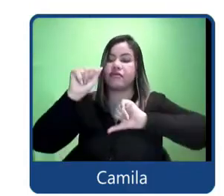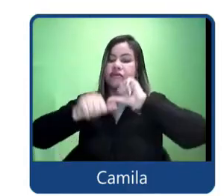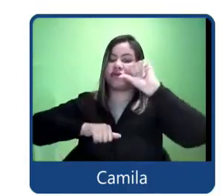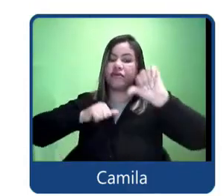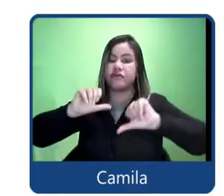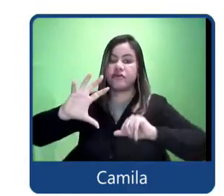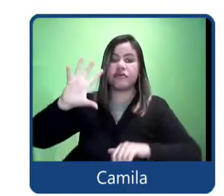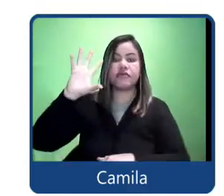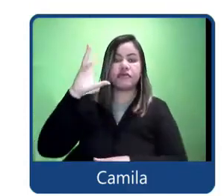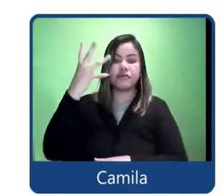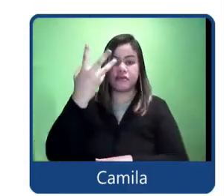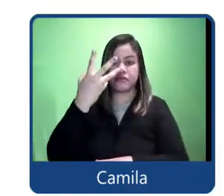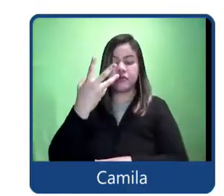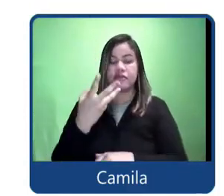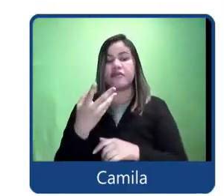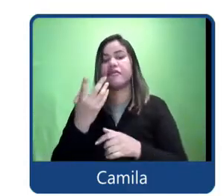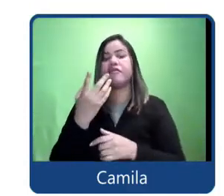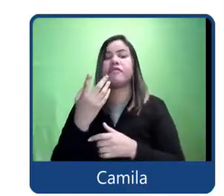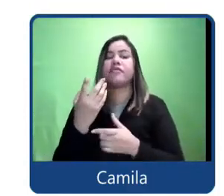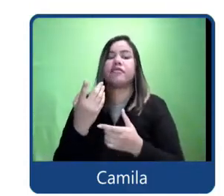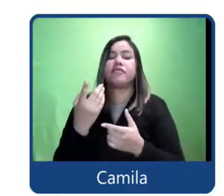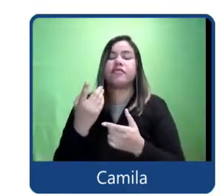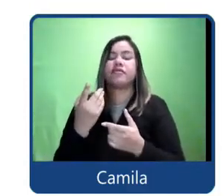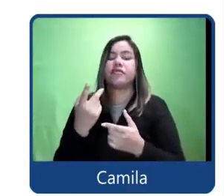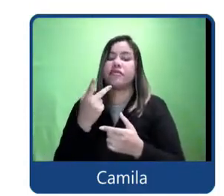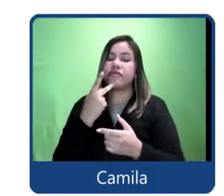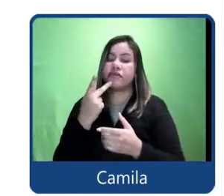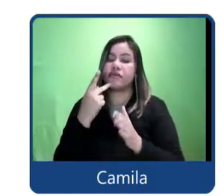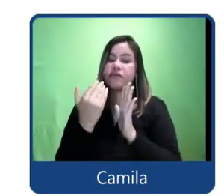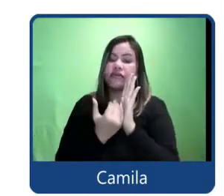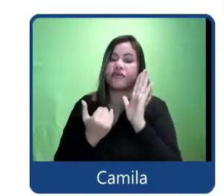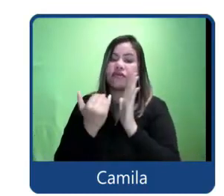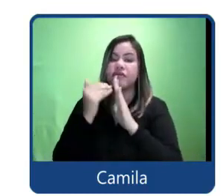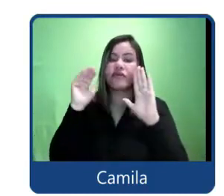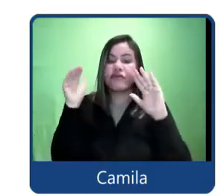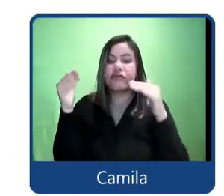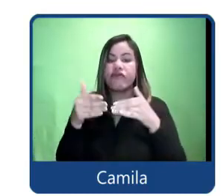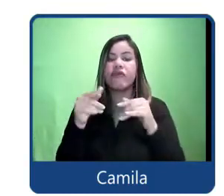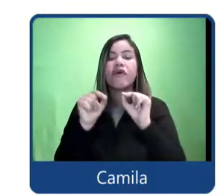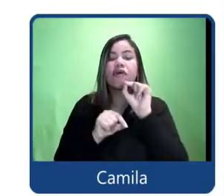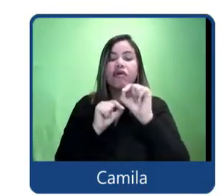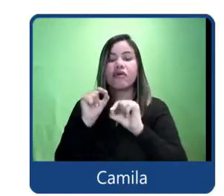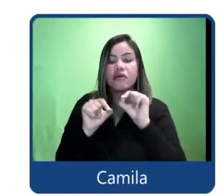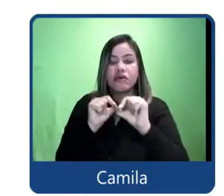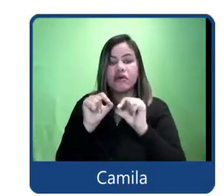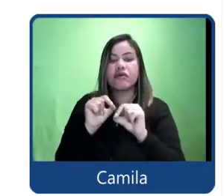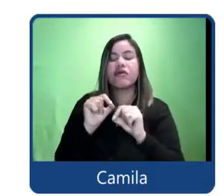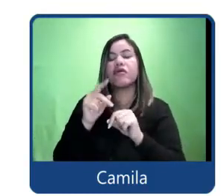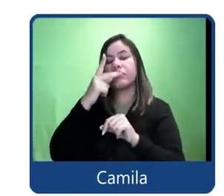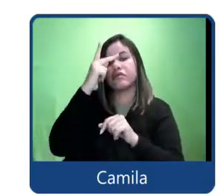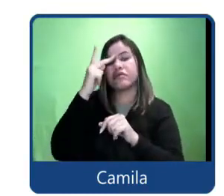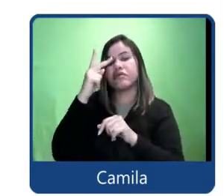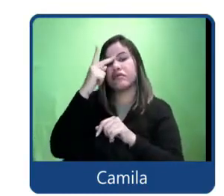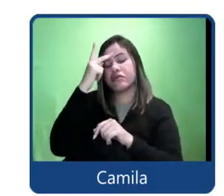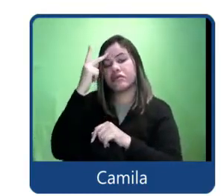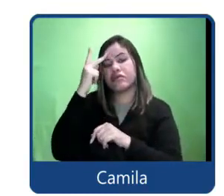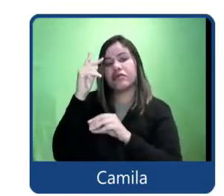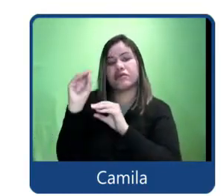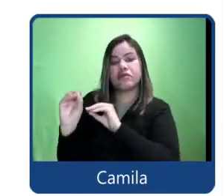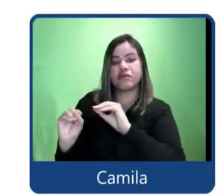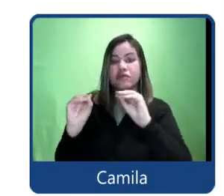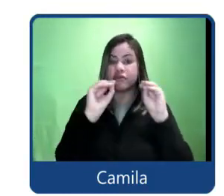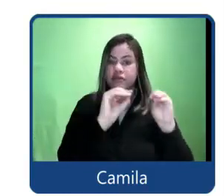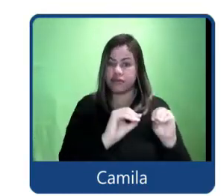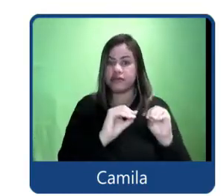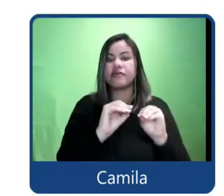mas vou falar um pouquinho mais direcionado para os refugiados. Então, a adaptação,